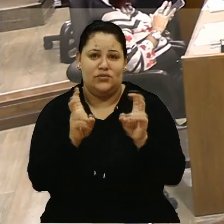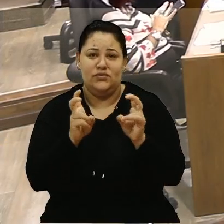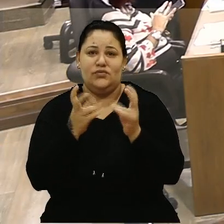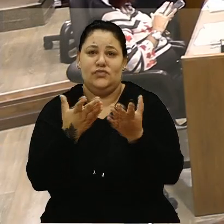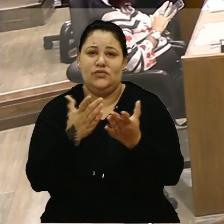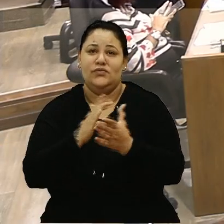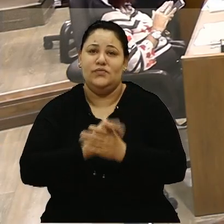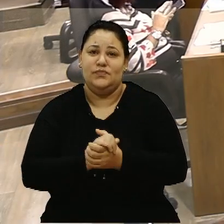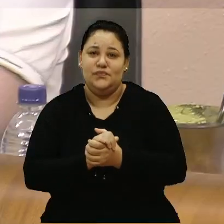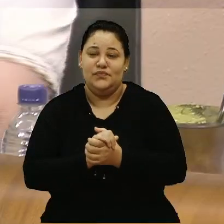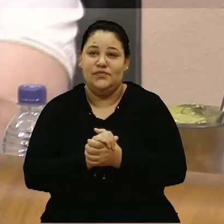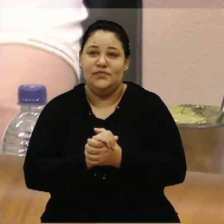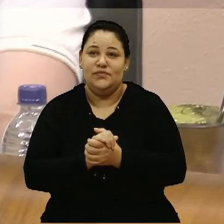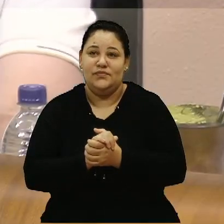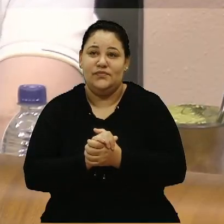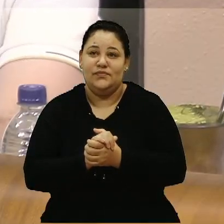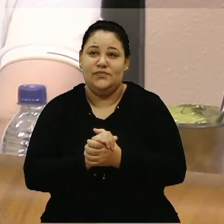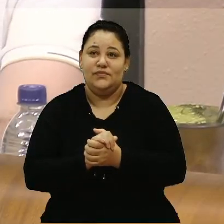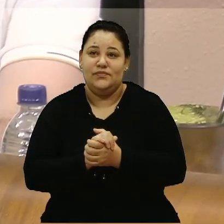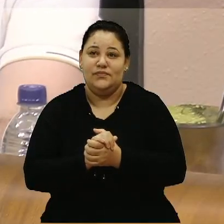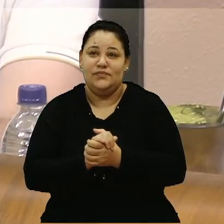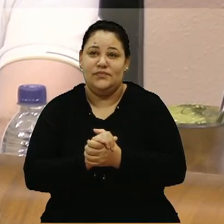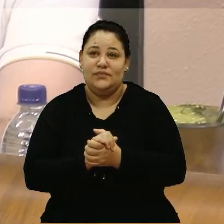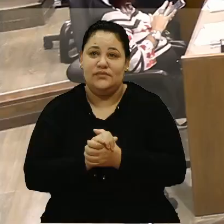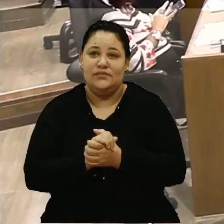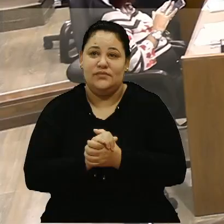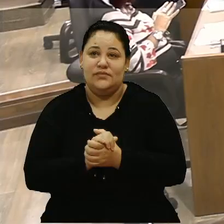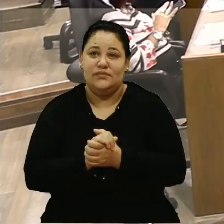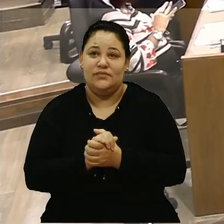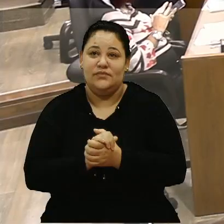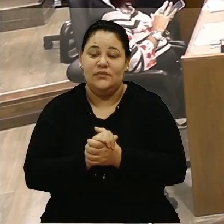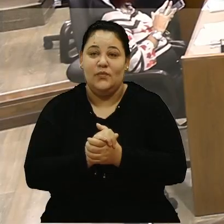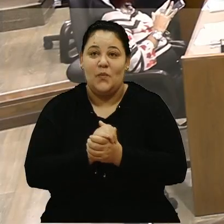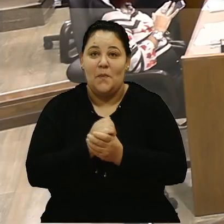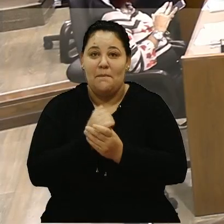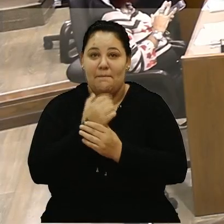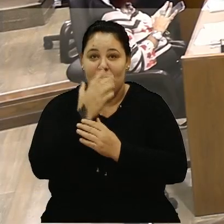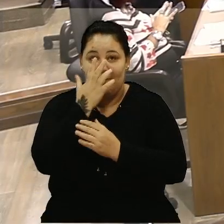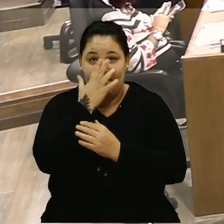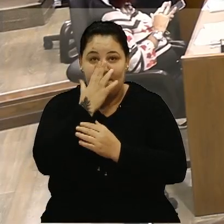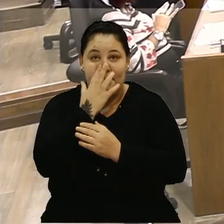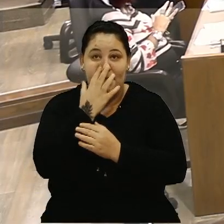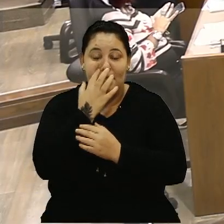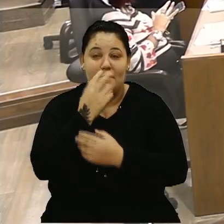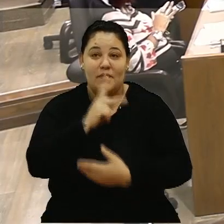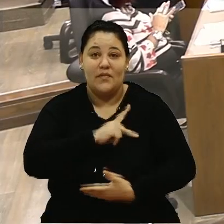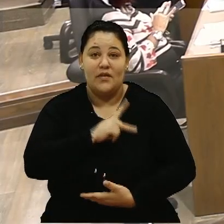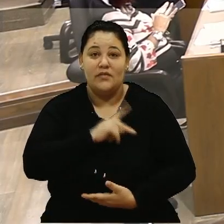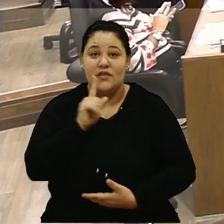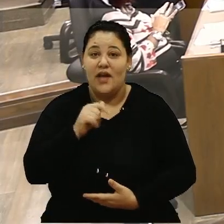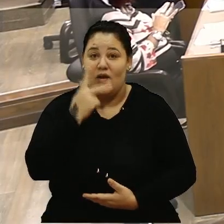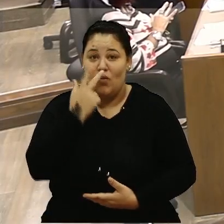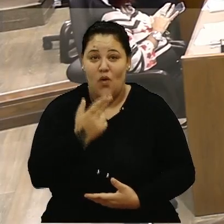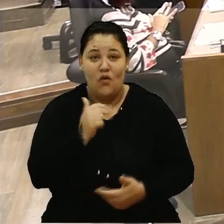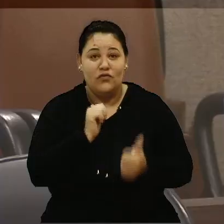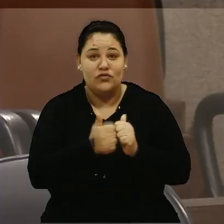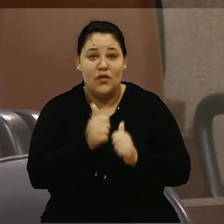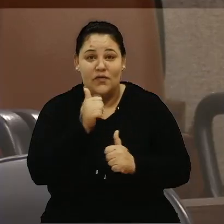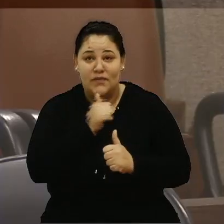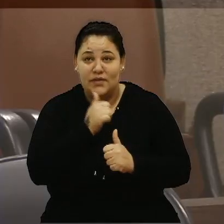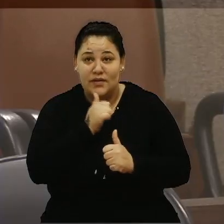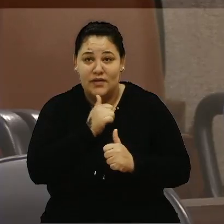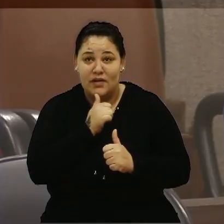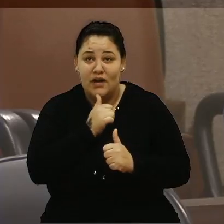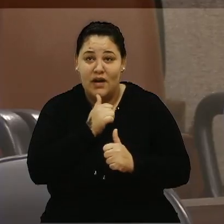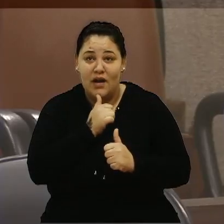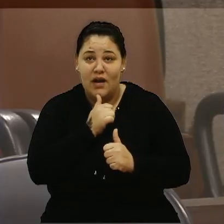favor, vereador, vamos seguir no tema. Por mais que eu goste de ser É a mesma coisa, vereador, com presidente, a questão do futebol feminino. As pessoas se identificam